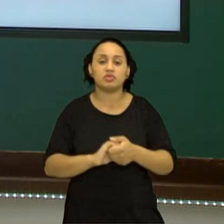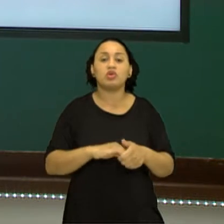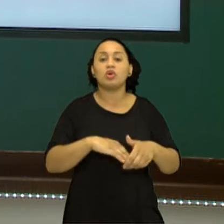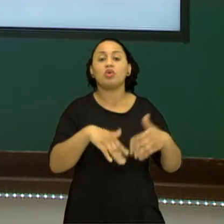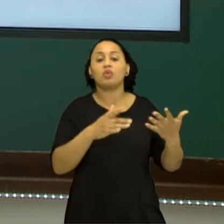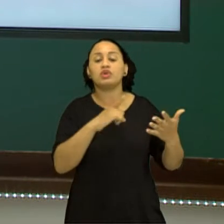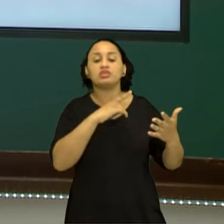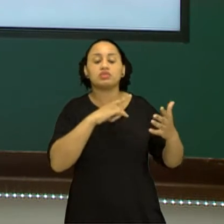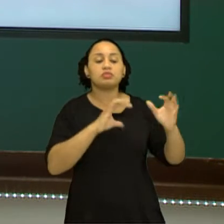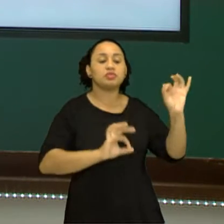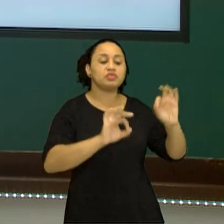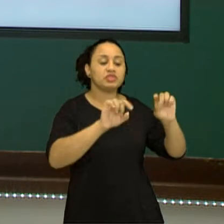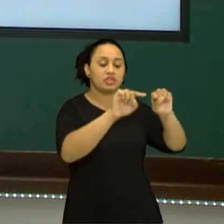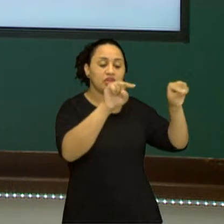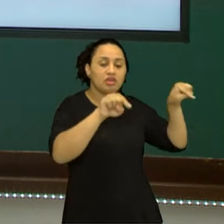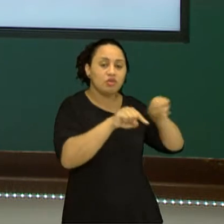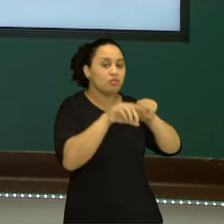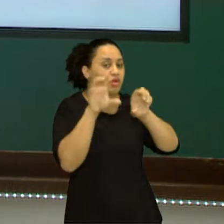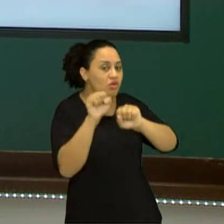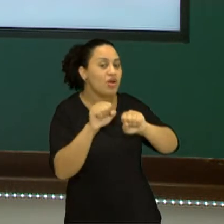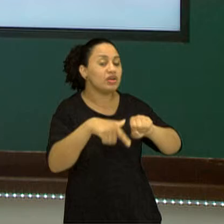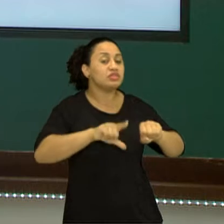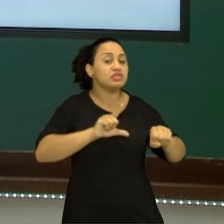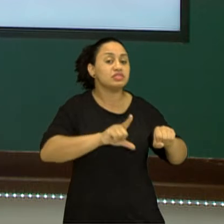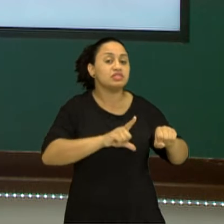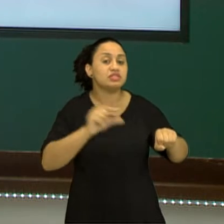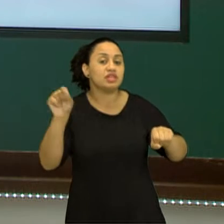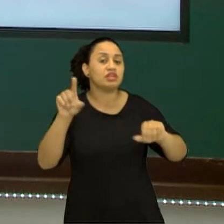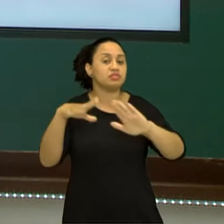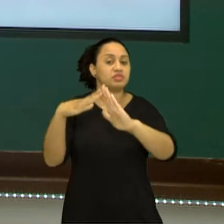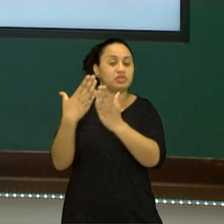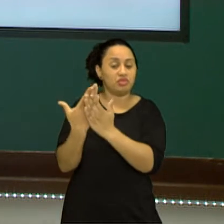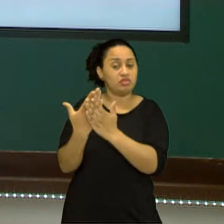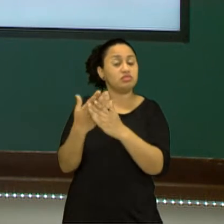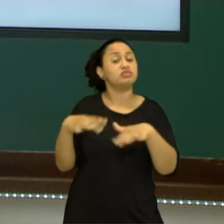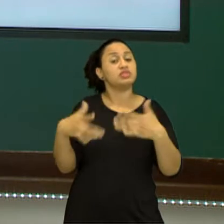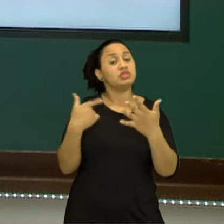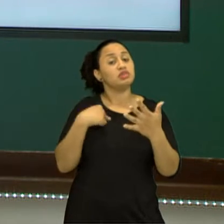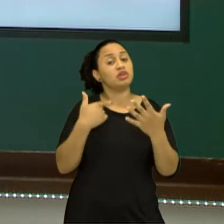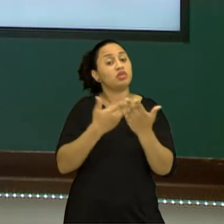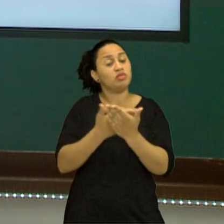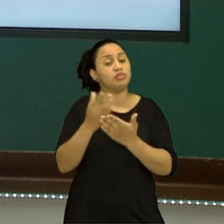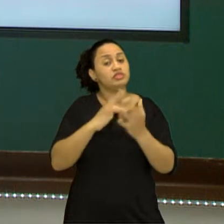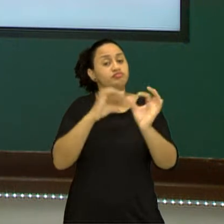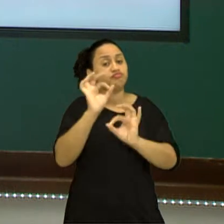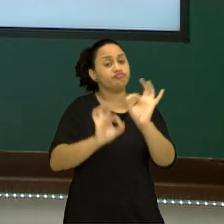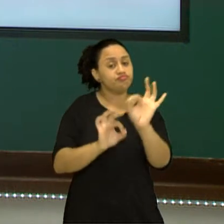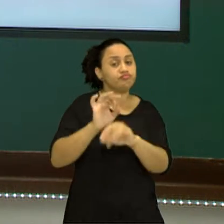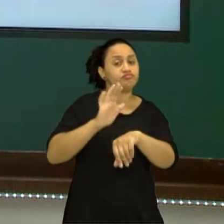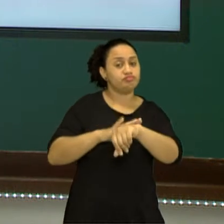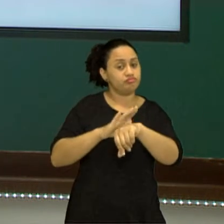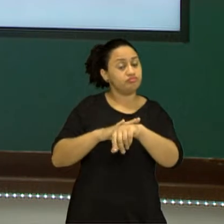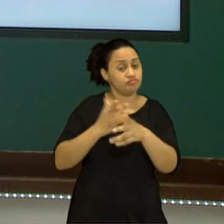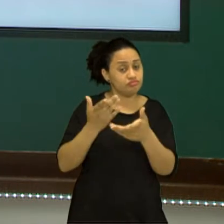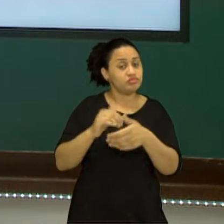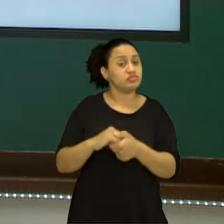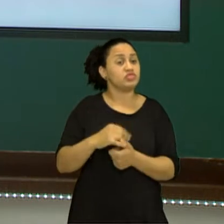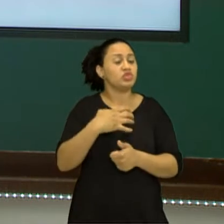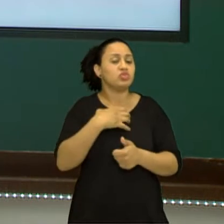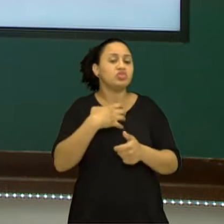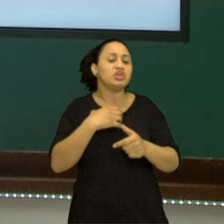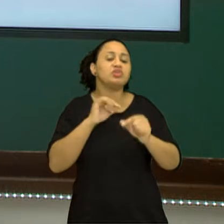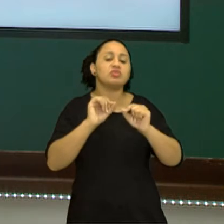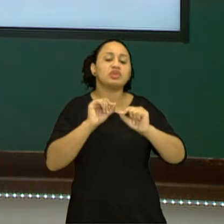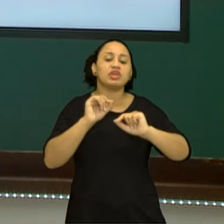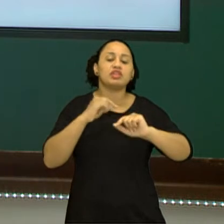de sair para o colégio, e você passa então a organizar, a fazer uma gestão do tempo, né? É uma maneira de otimizar as nossas